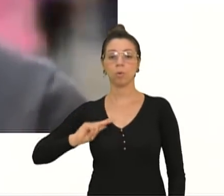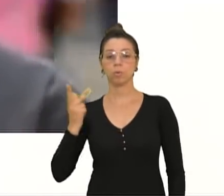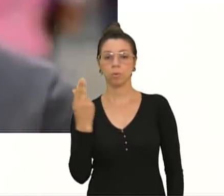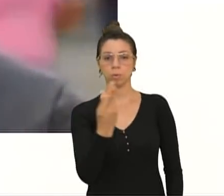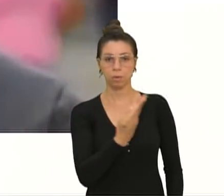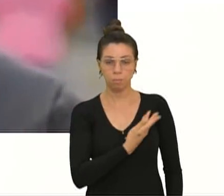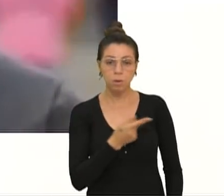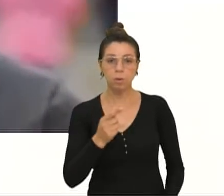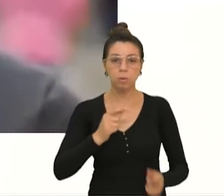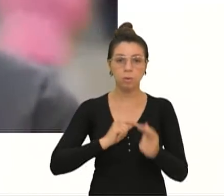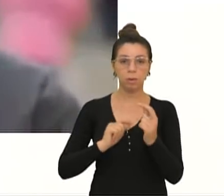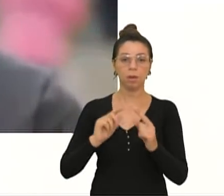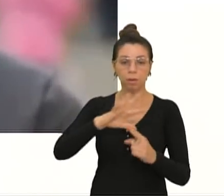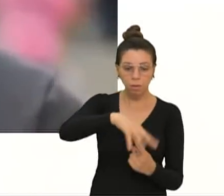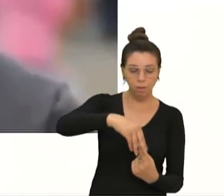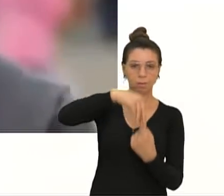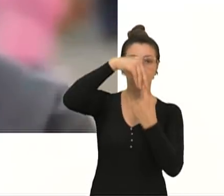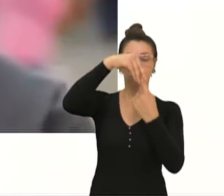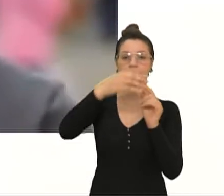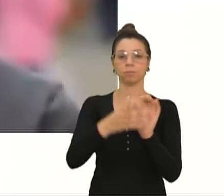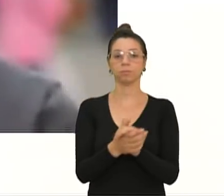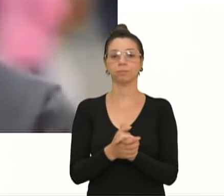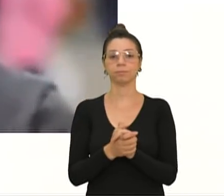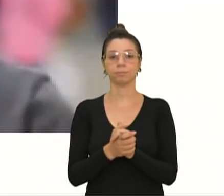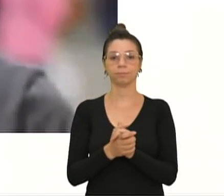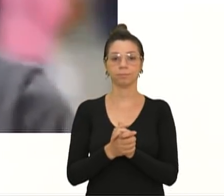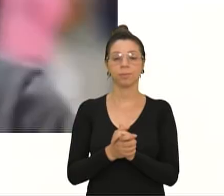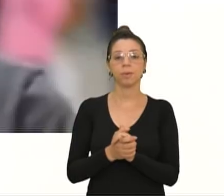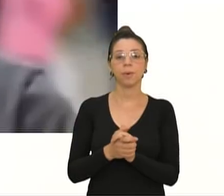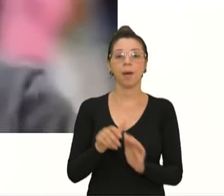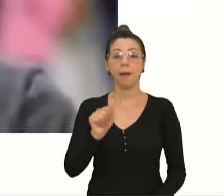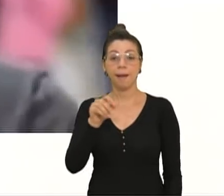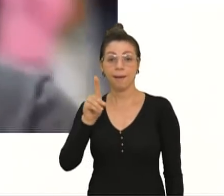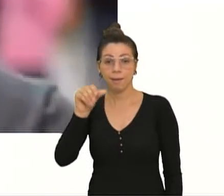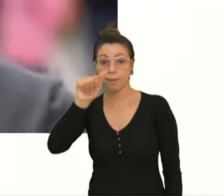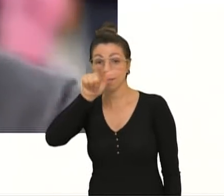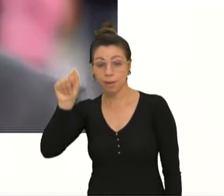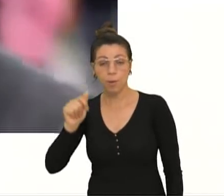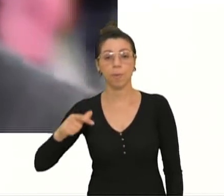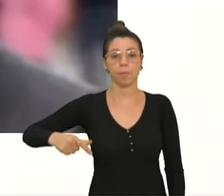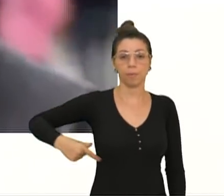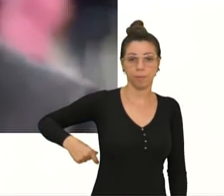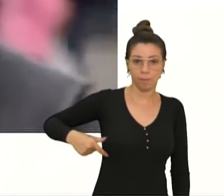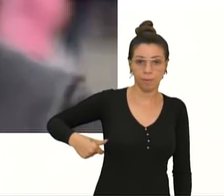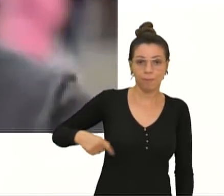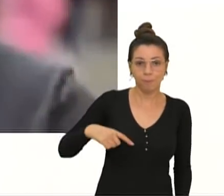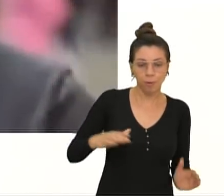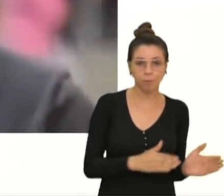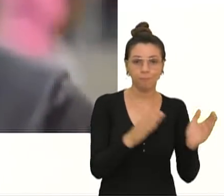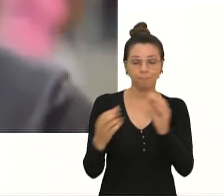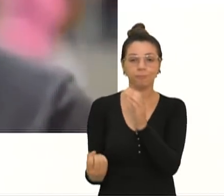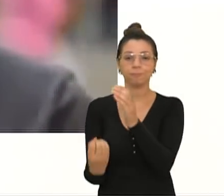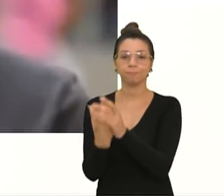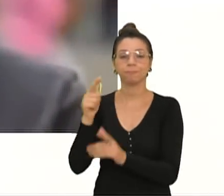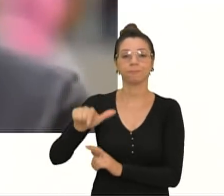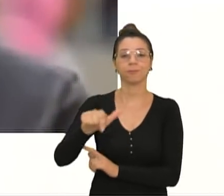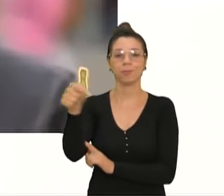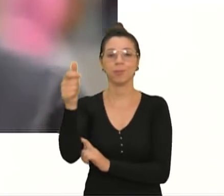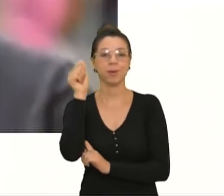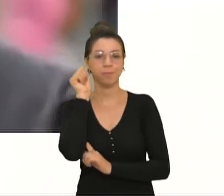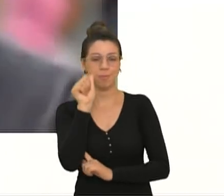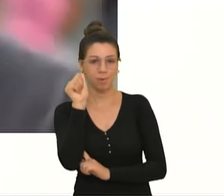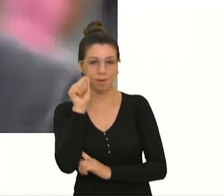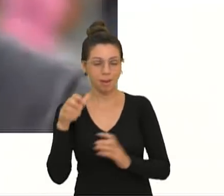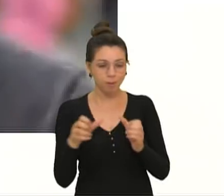outro. Foi do lado de Adão que Deus tirou a porção necessária para a construção do novo humano, Eva, e não de uma nova porção de